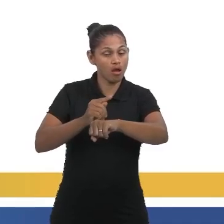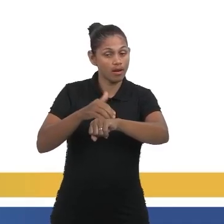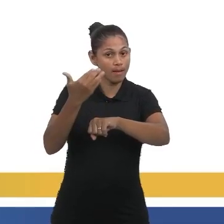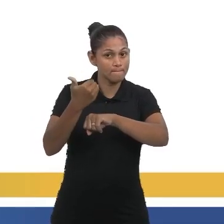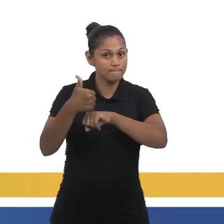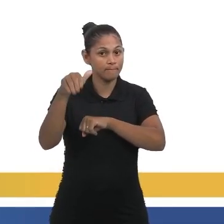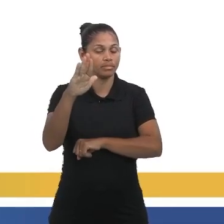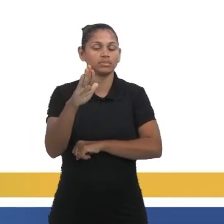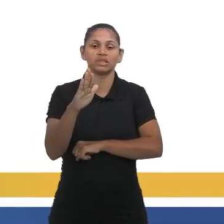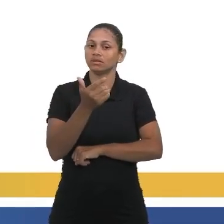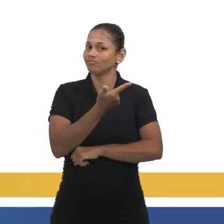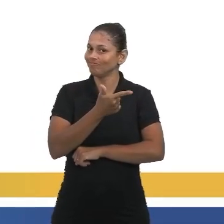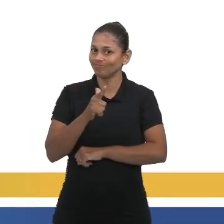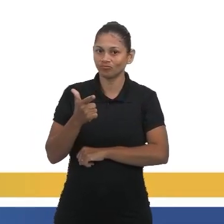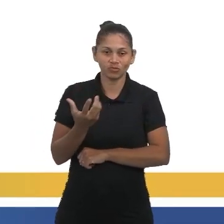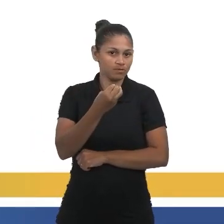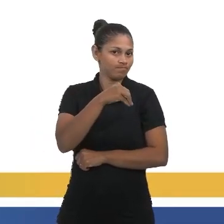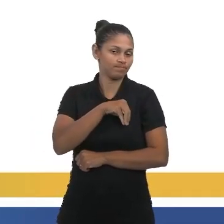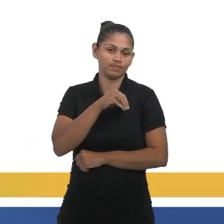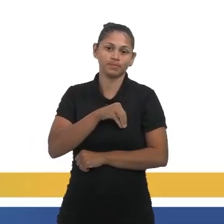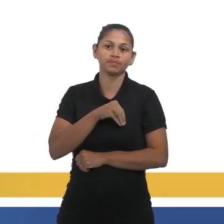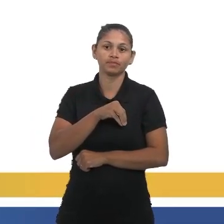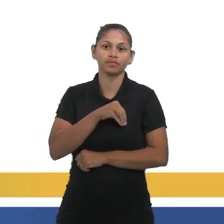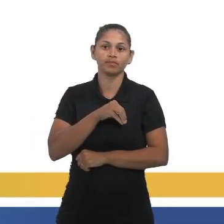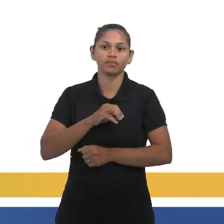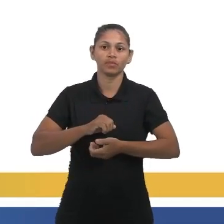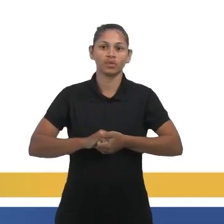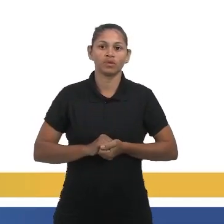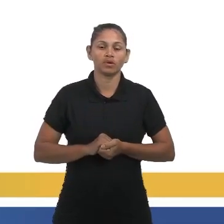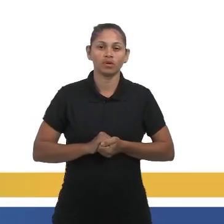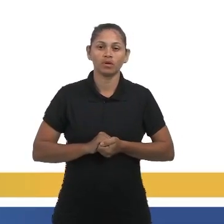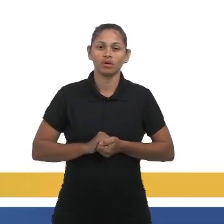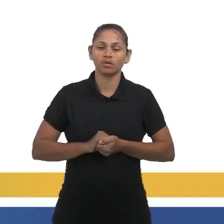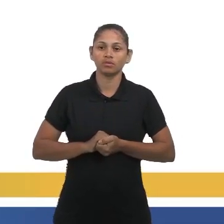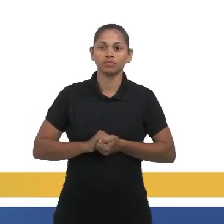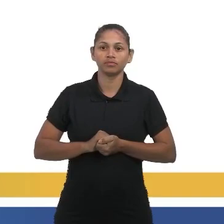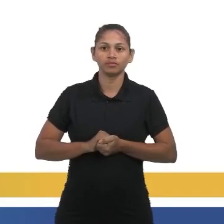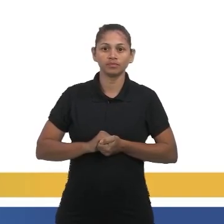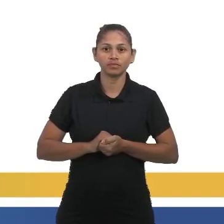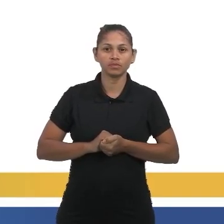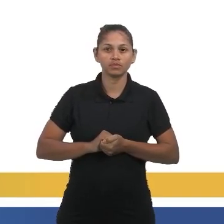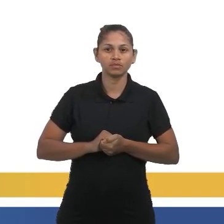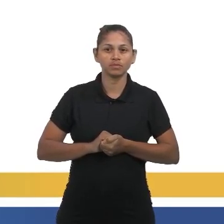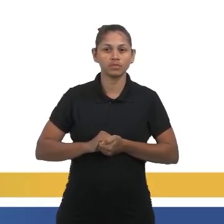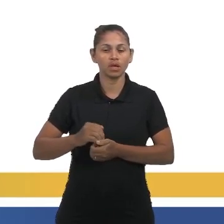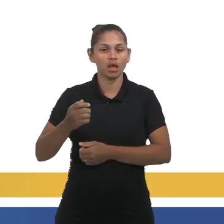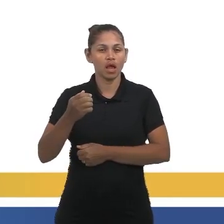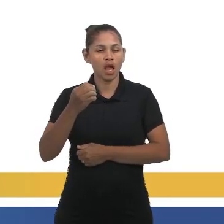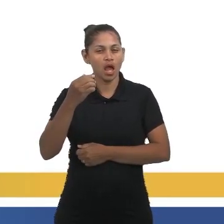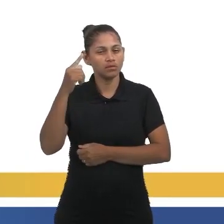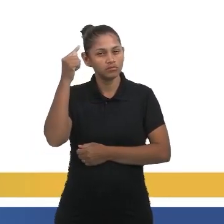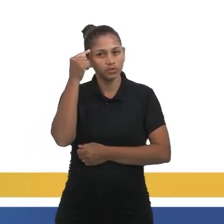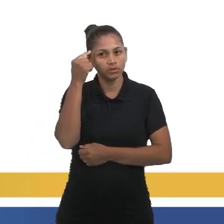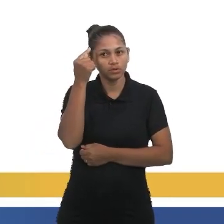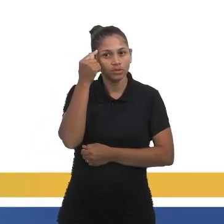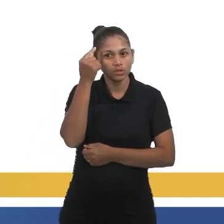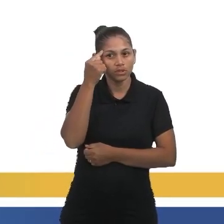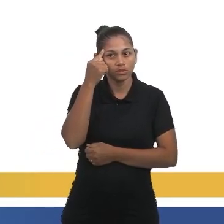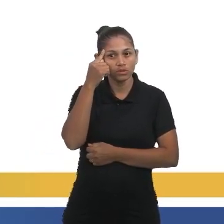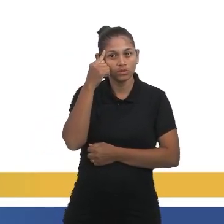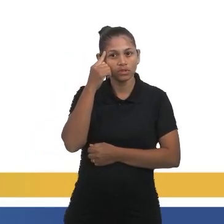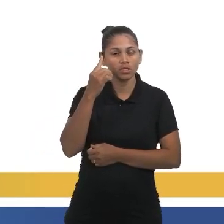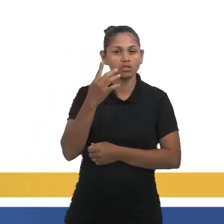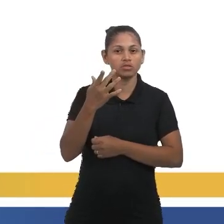inteligência artificial não funciona com um pozinho mágico. Ela funciona por meio de trabalhadores que